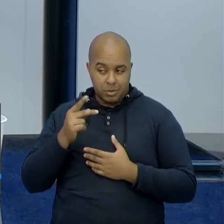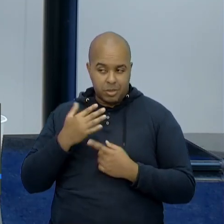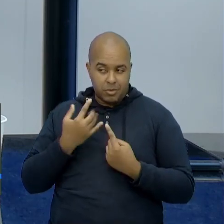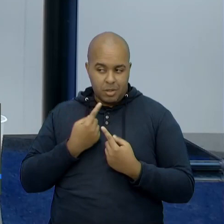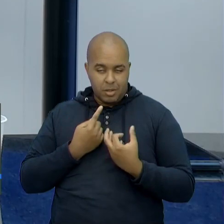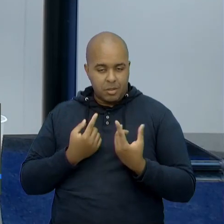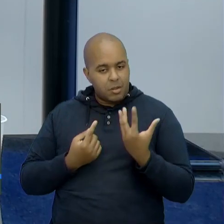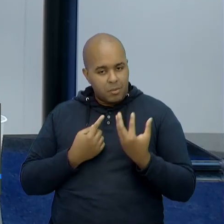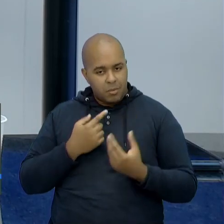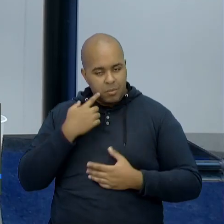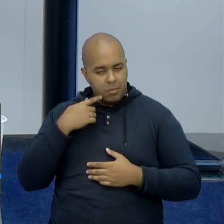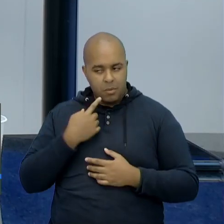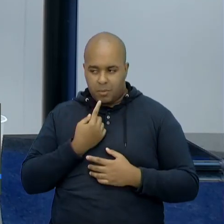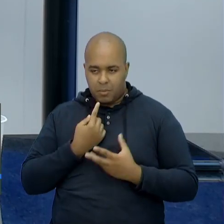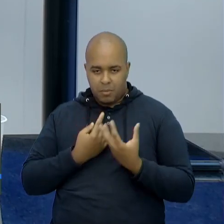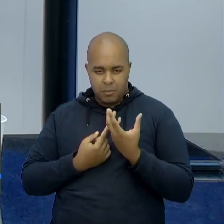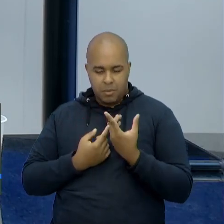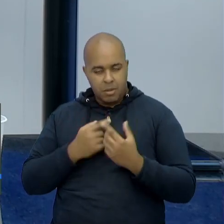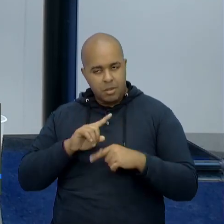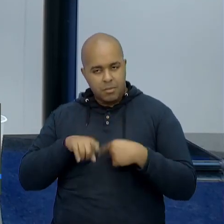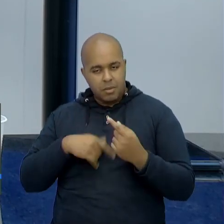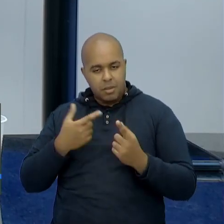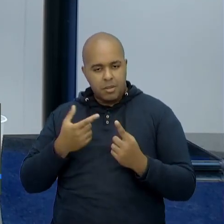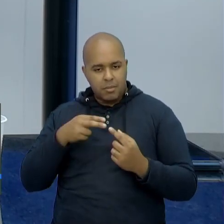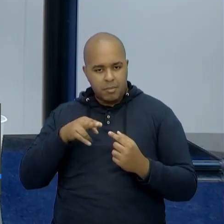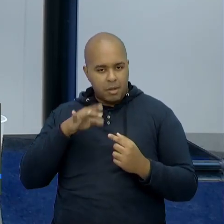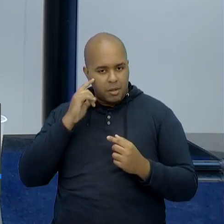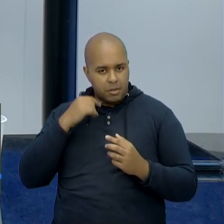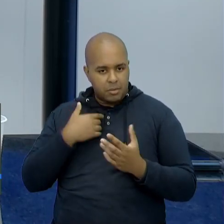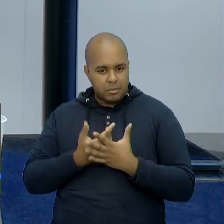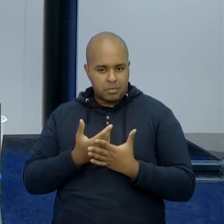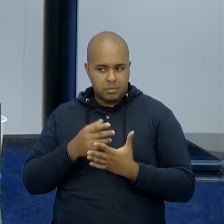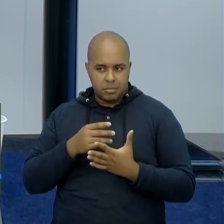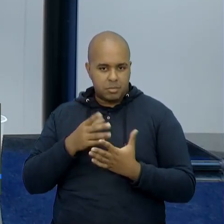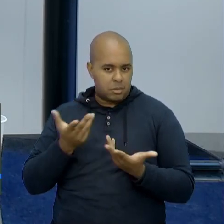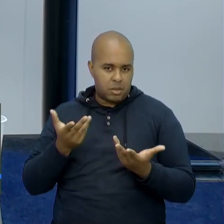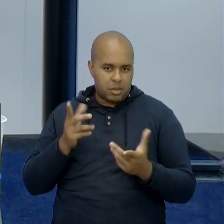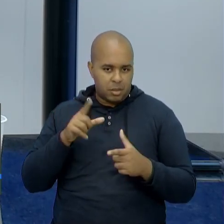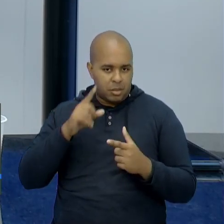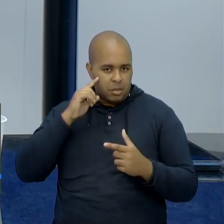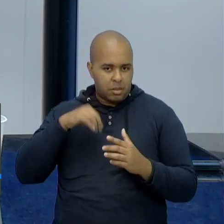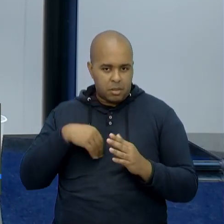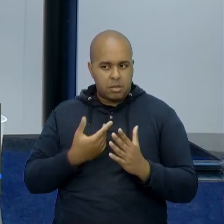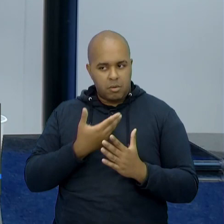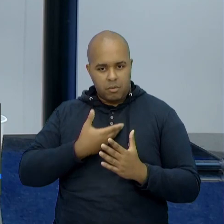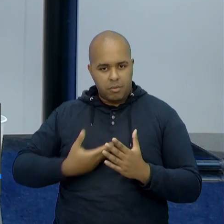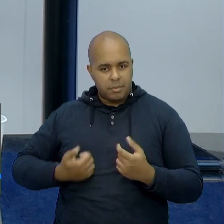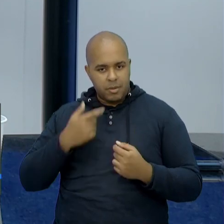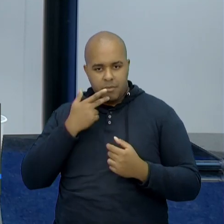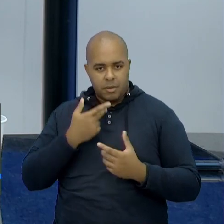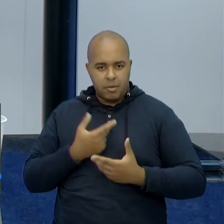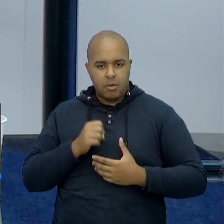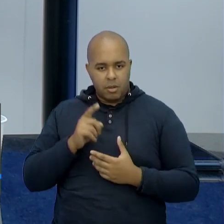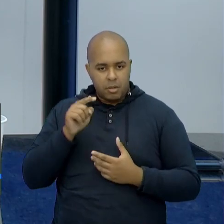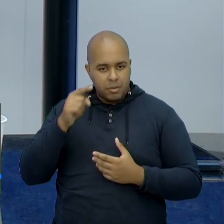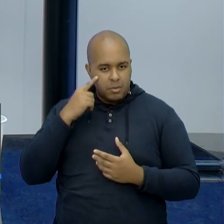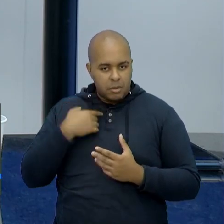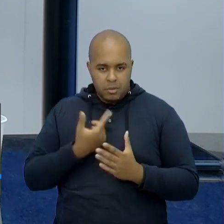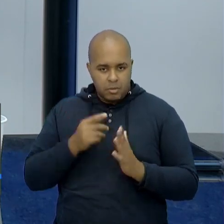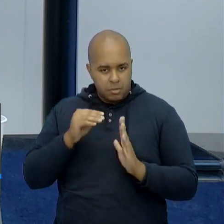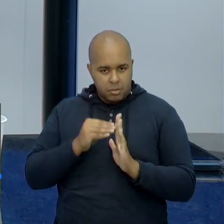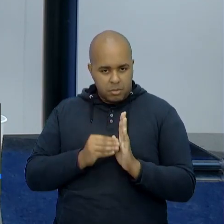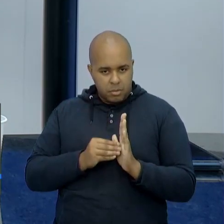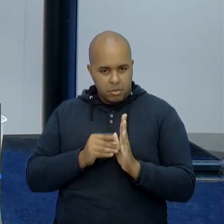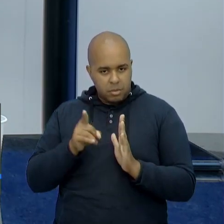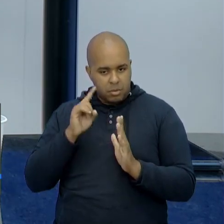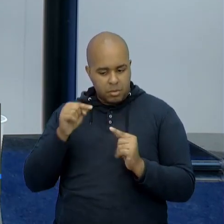Arrasou. Vai dar em maio, aí vai ser top-down, né? Aí o governo vai ter que falar, ok, você não estabeleceu, então a